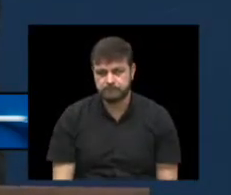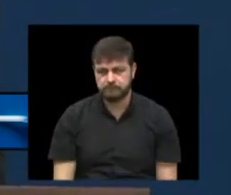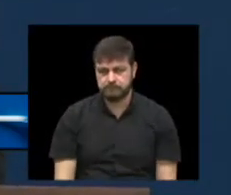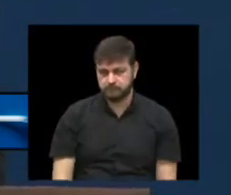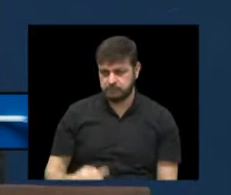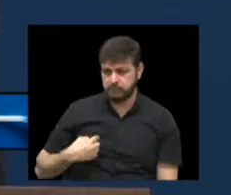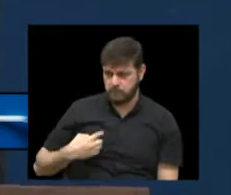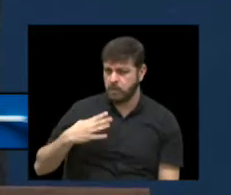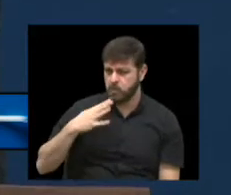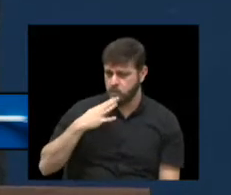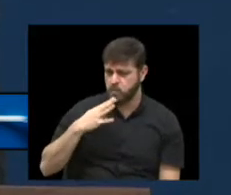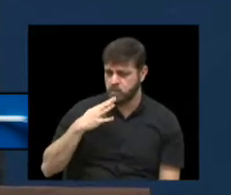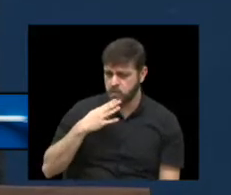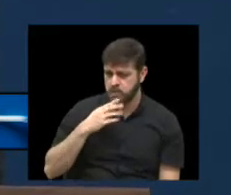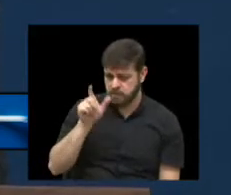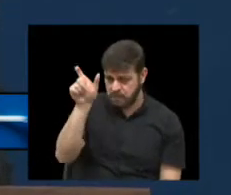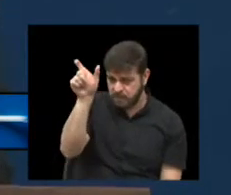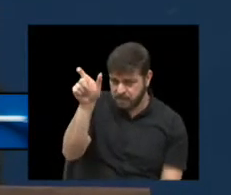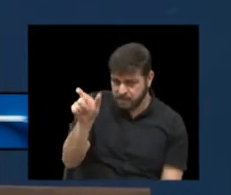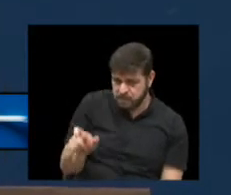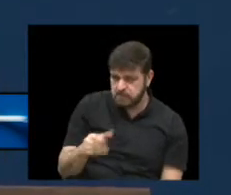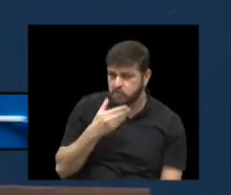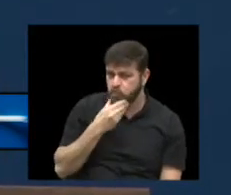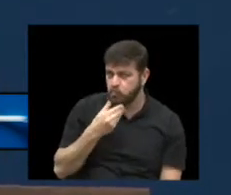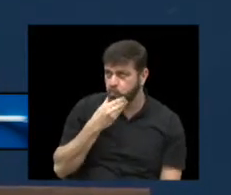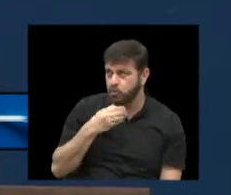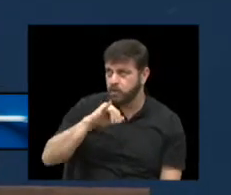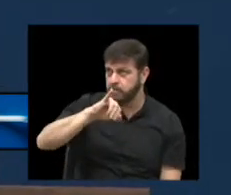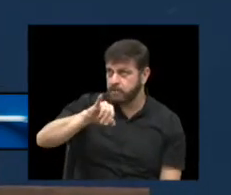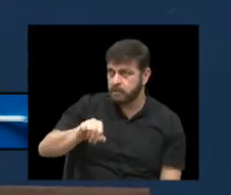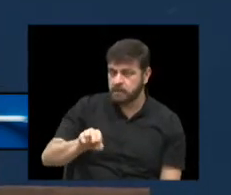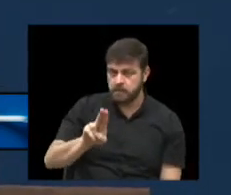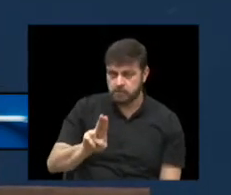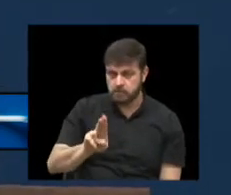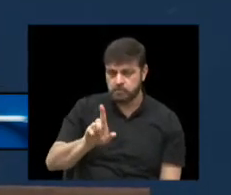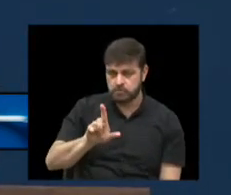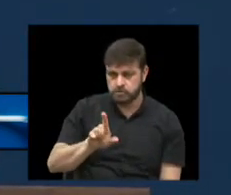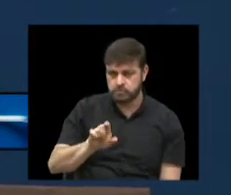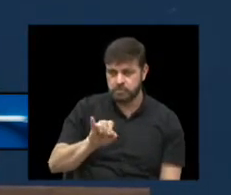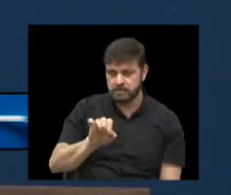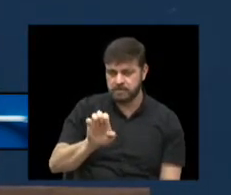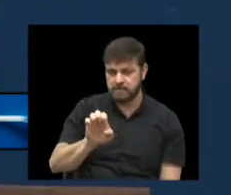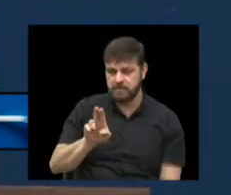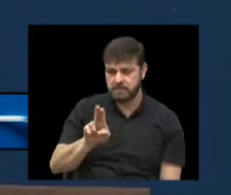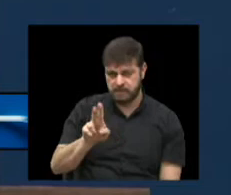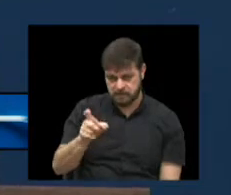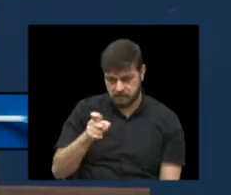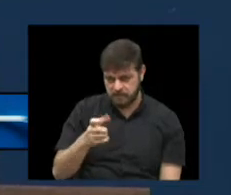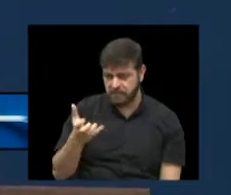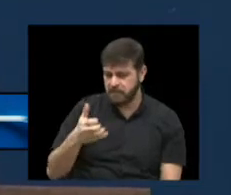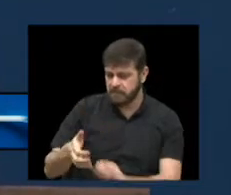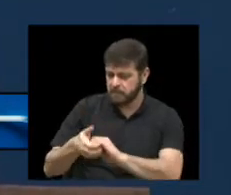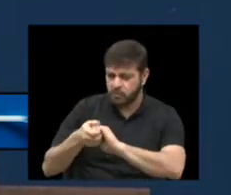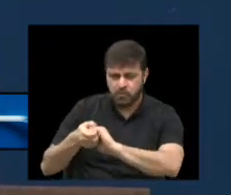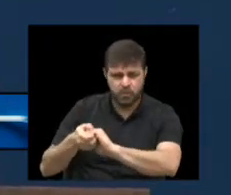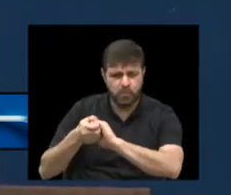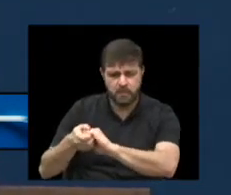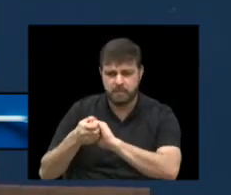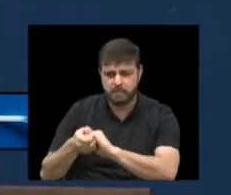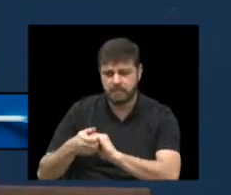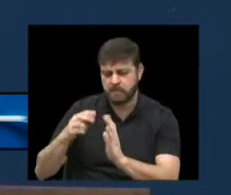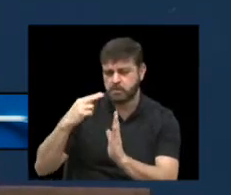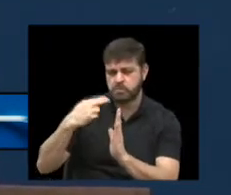Conhecemos o senhor Juliet, eu conheci, tive a oportunidade de conhecê-lo. Quero cumprimentar todos os familiares, o Edson, a